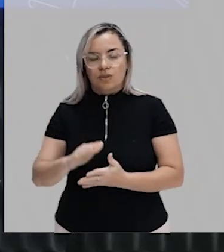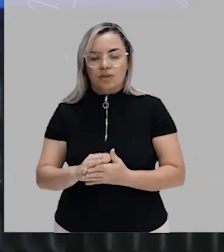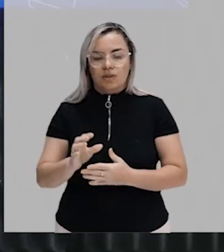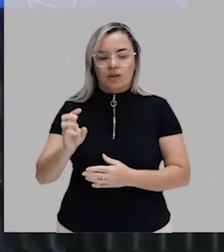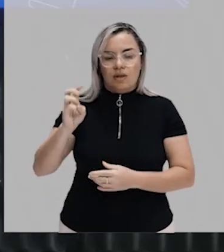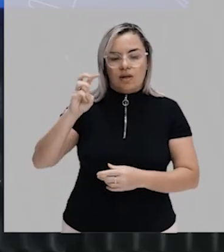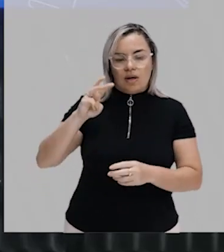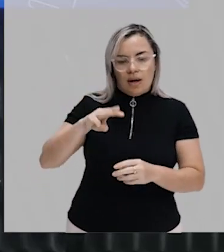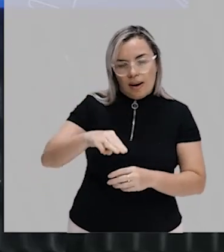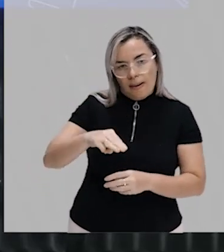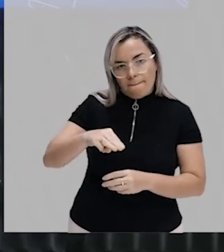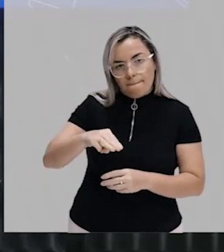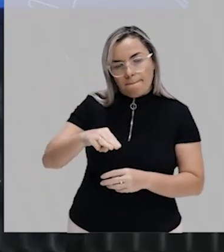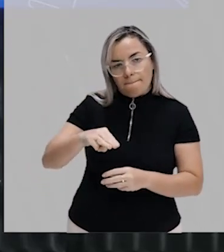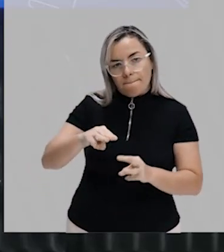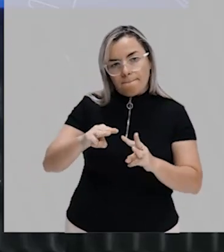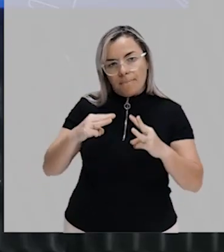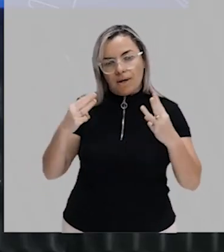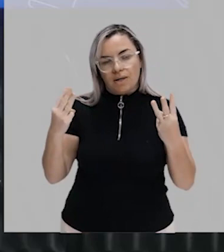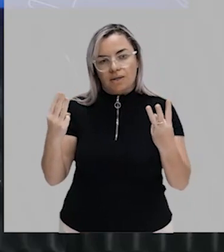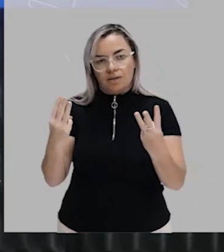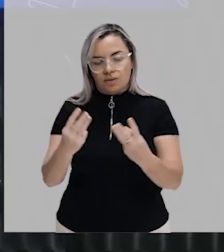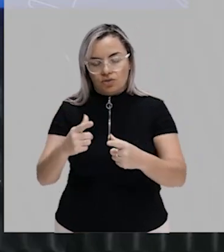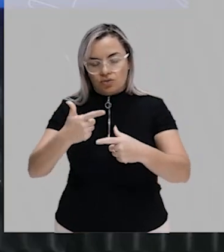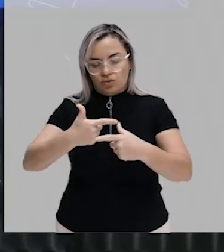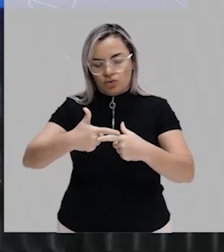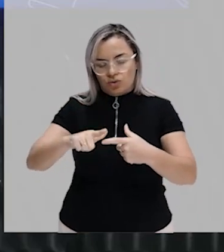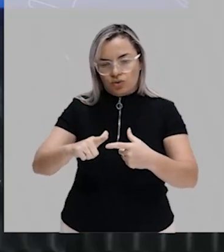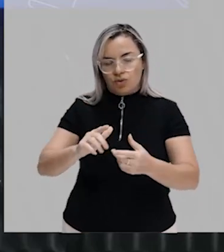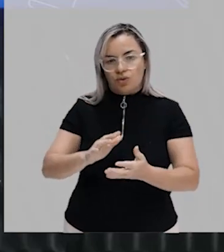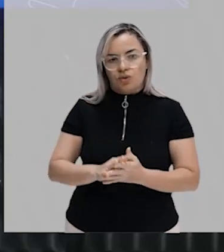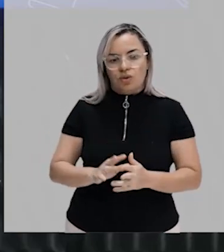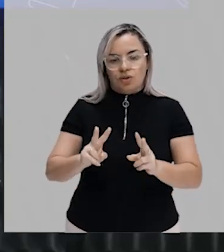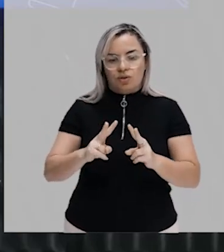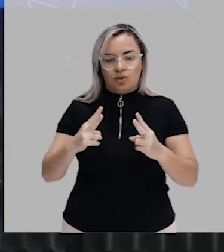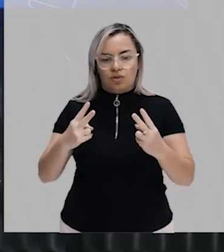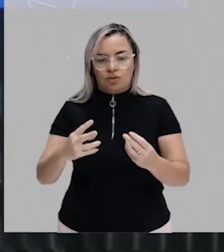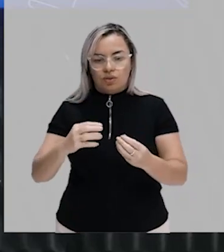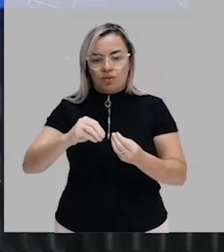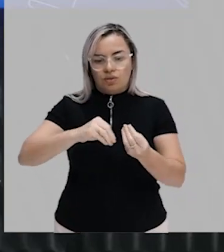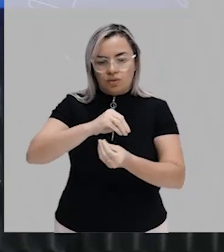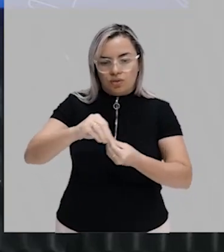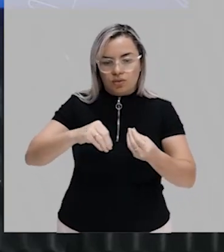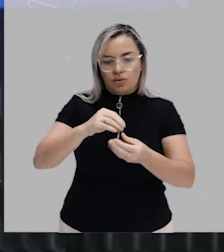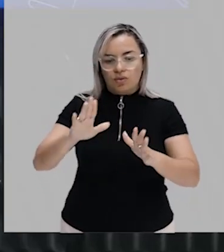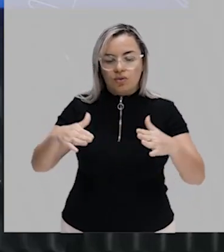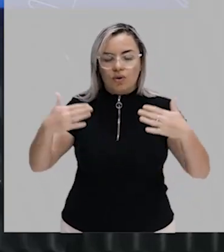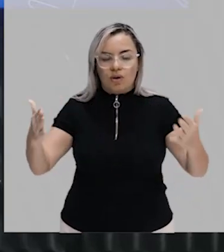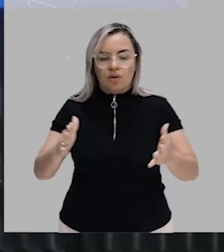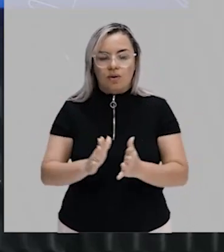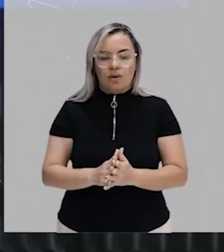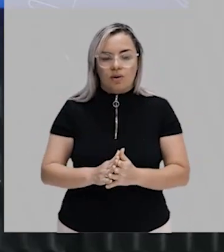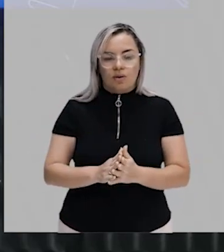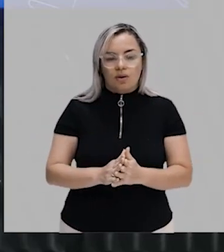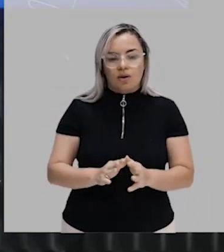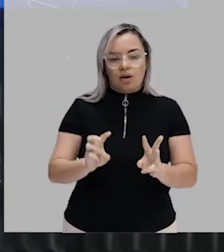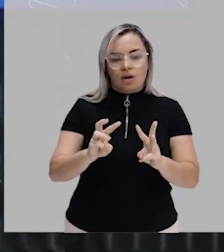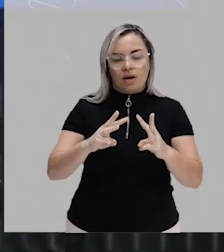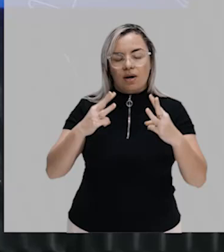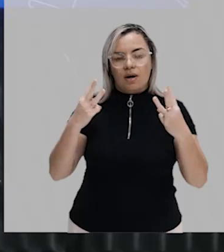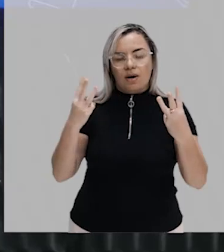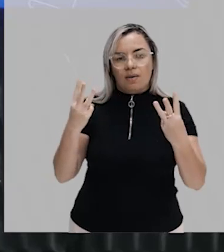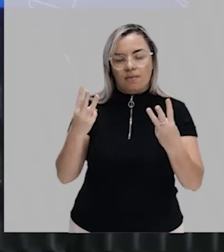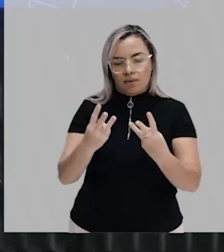pelo volume da solução. Então, para a primeira solução, solução 1, qual é a massa do soluto?